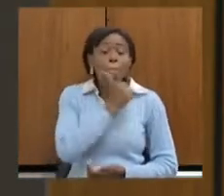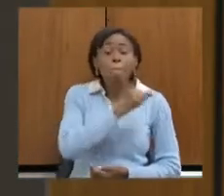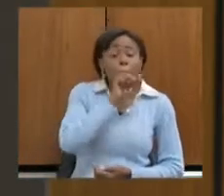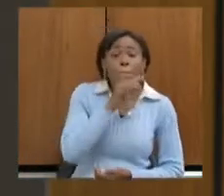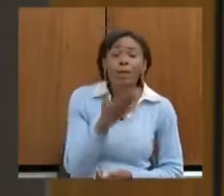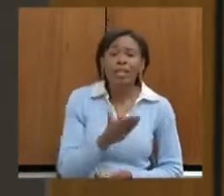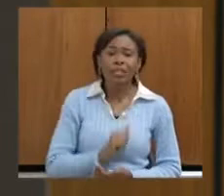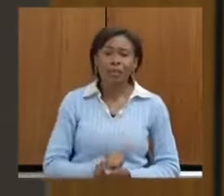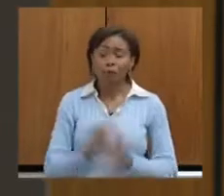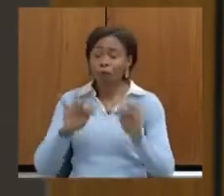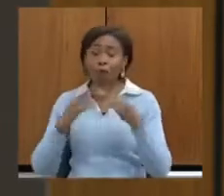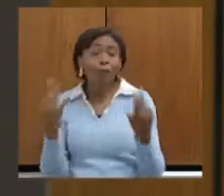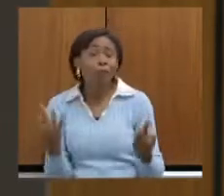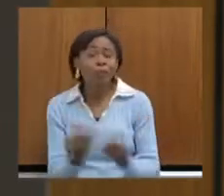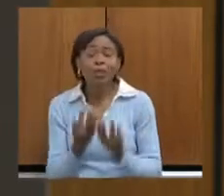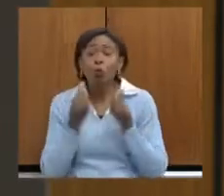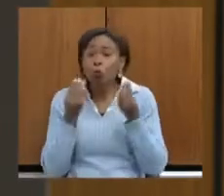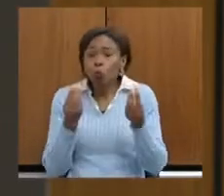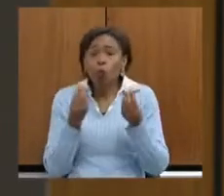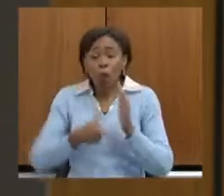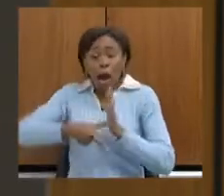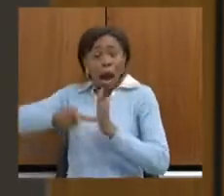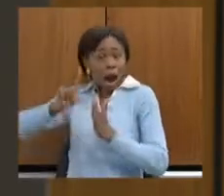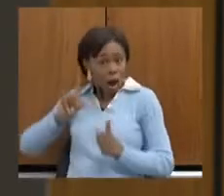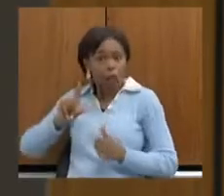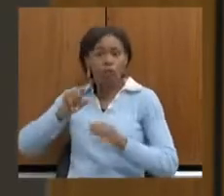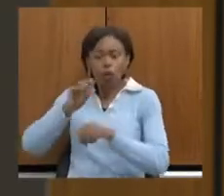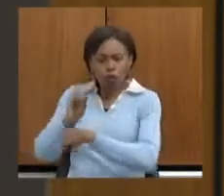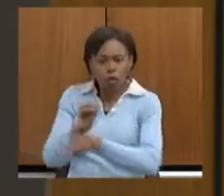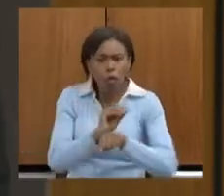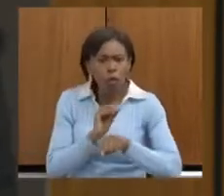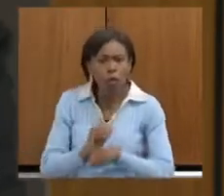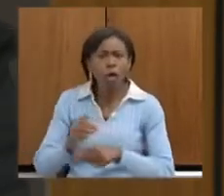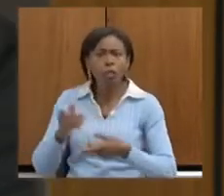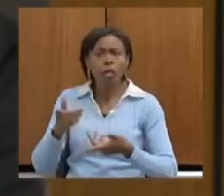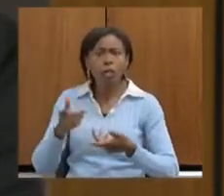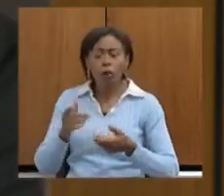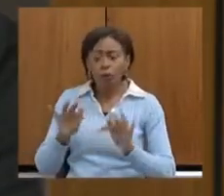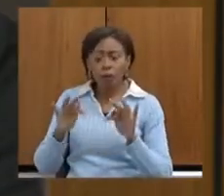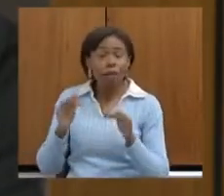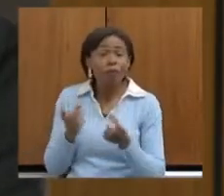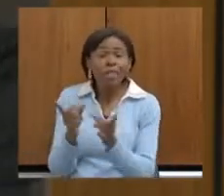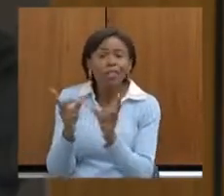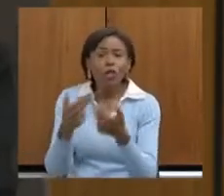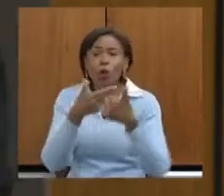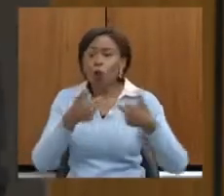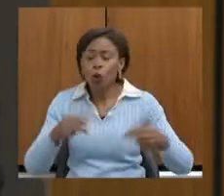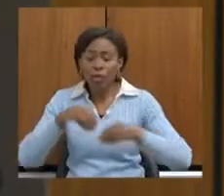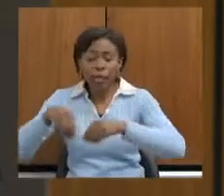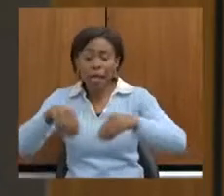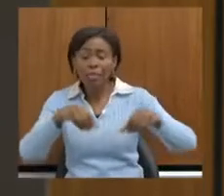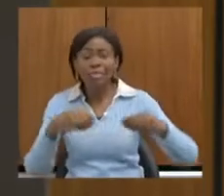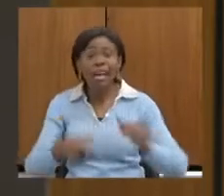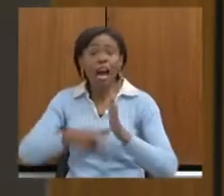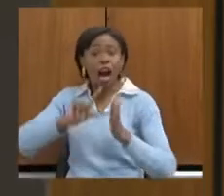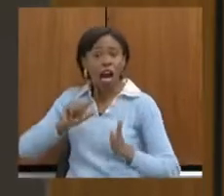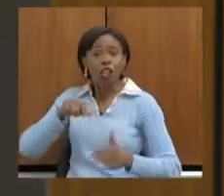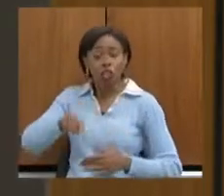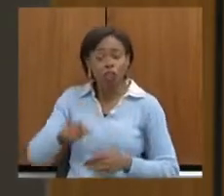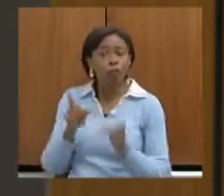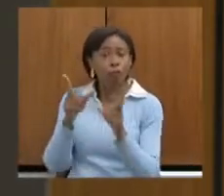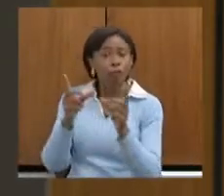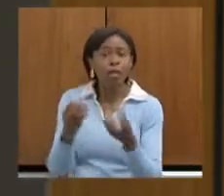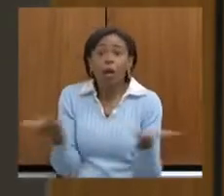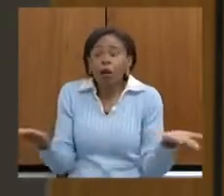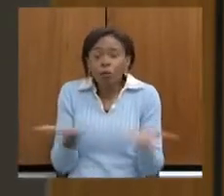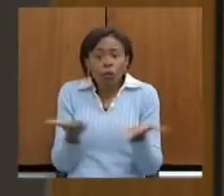de família que buscava wilsons tempo no seu filho ali preferido naquelas terra e hoje eu